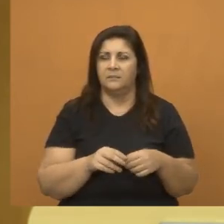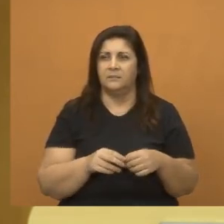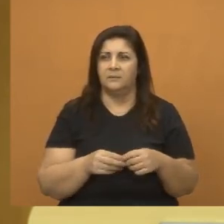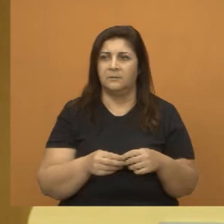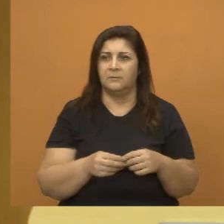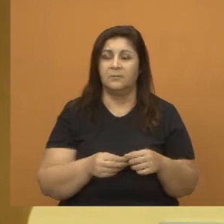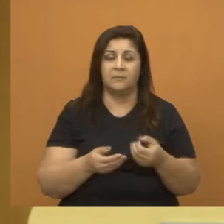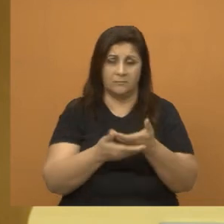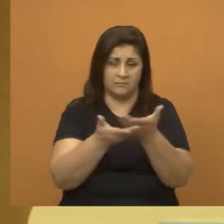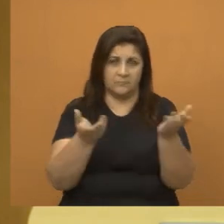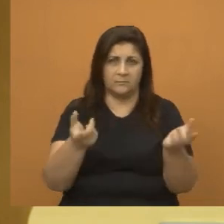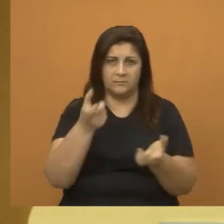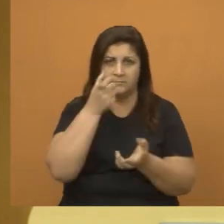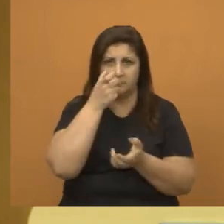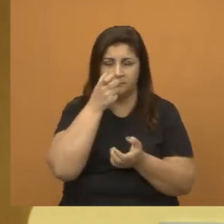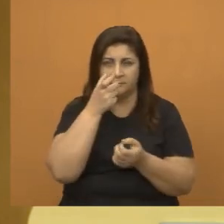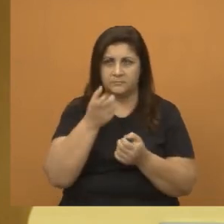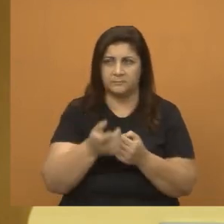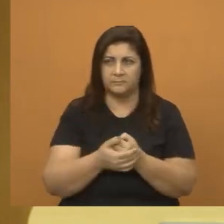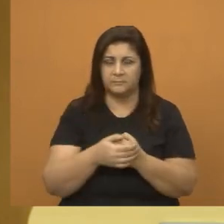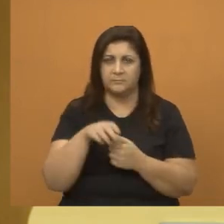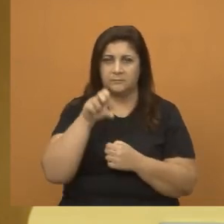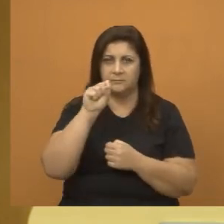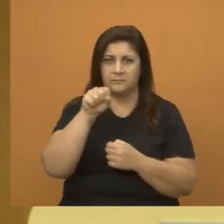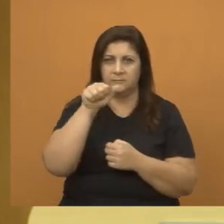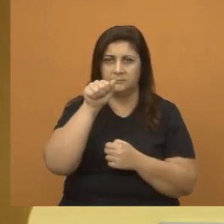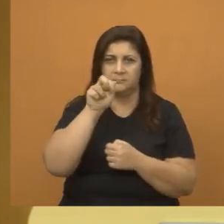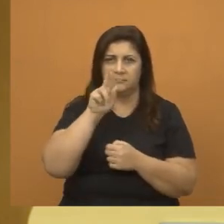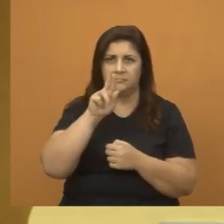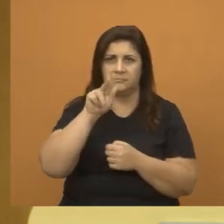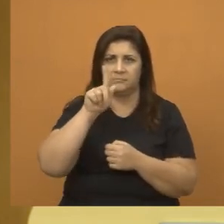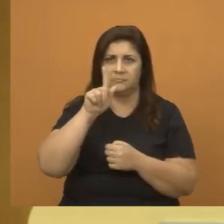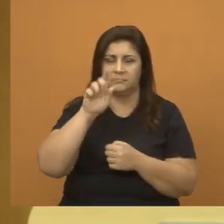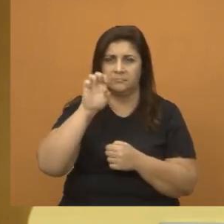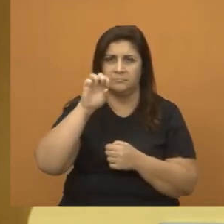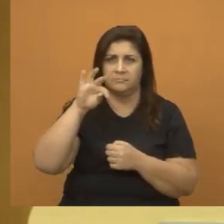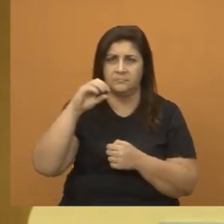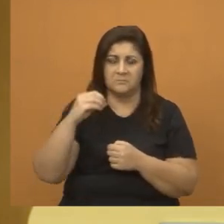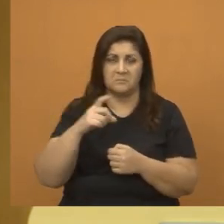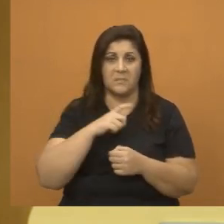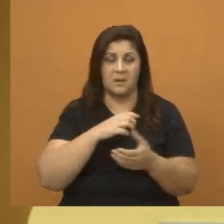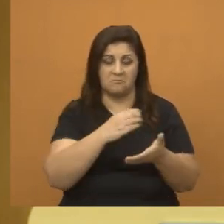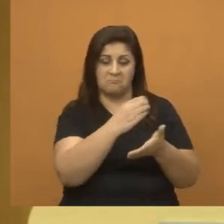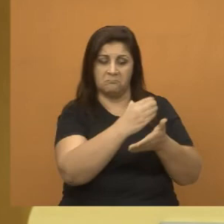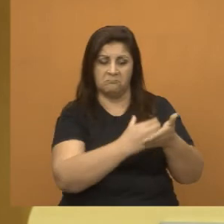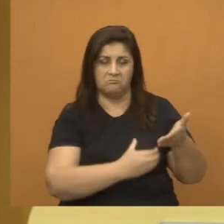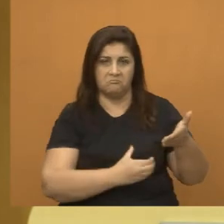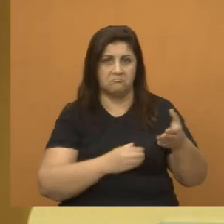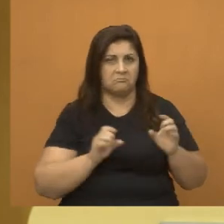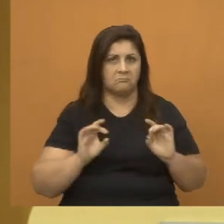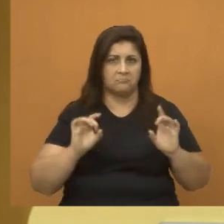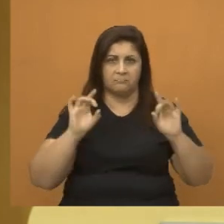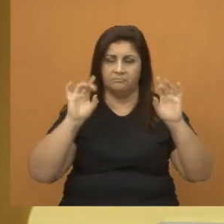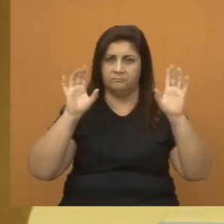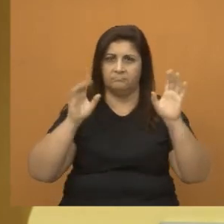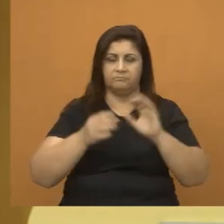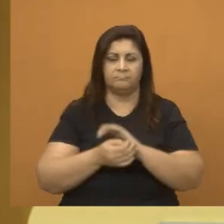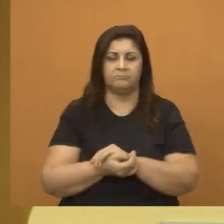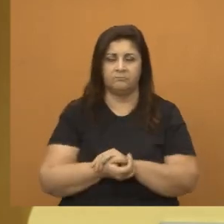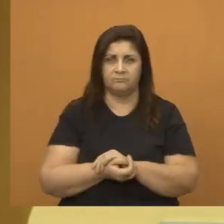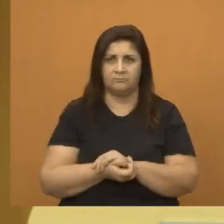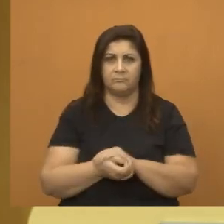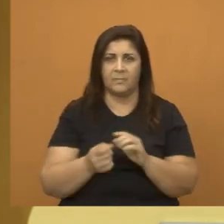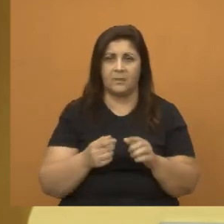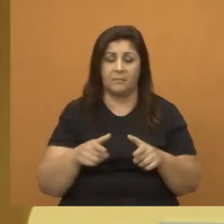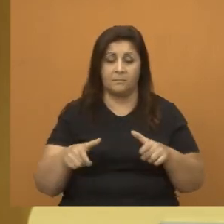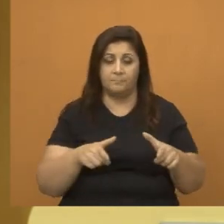como você vê a genta ontem um currículo brilhante exemplar pela sua